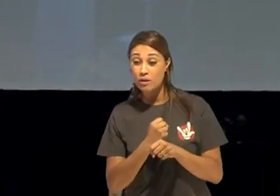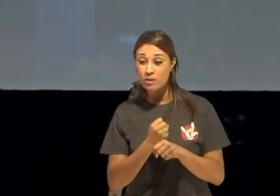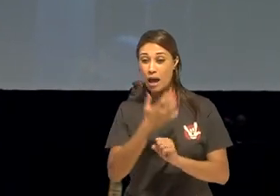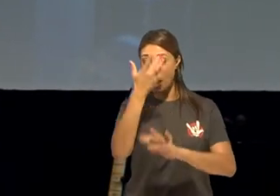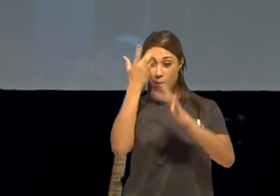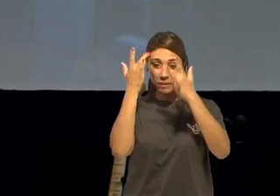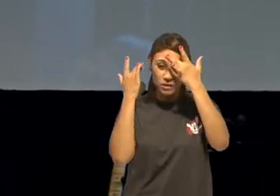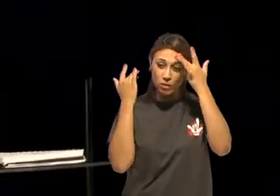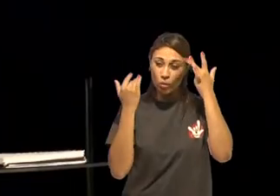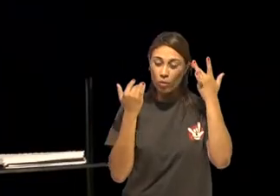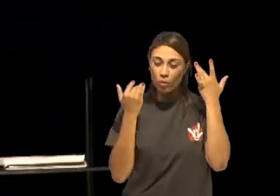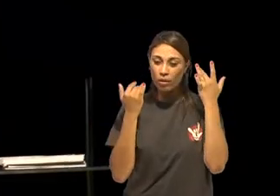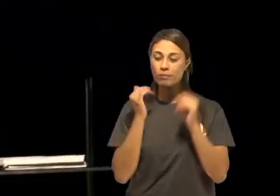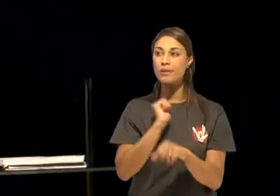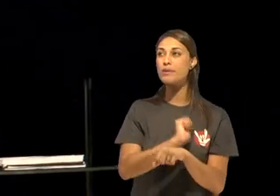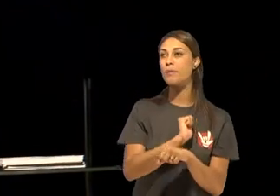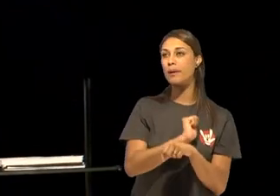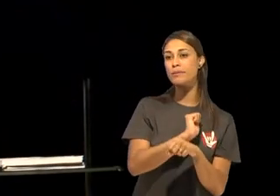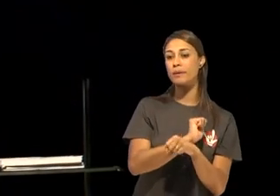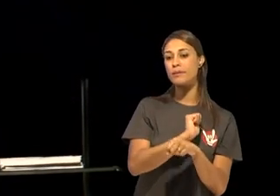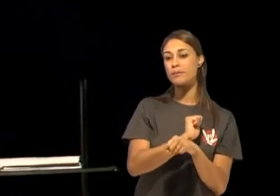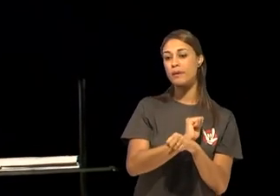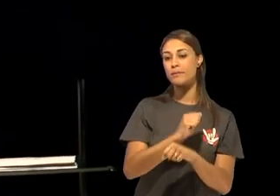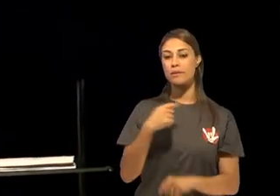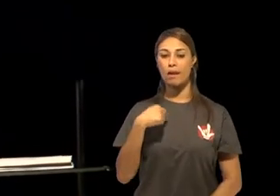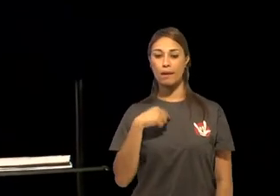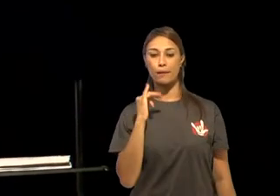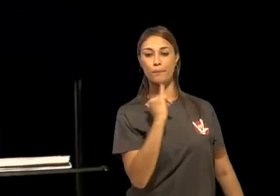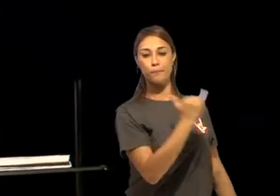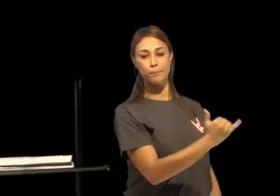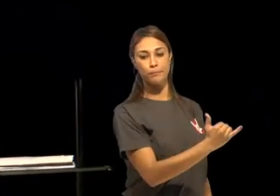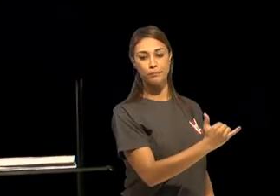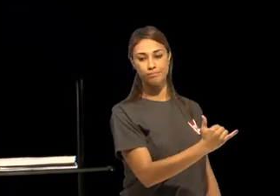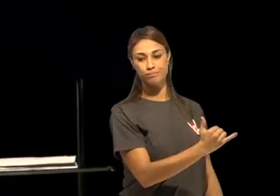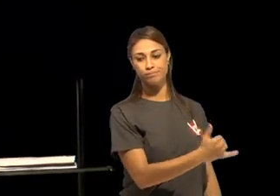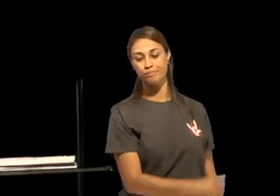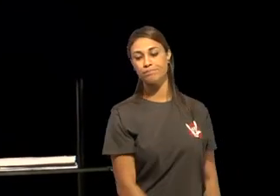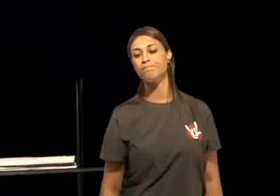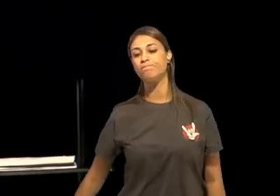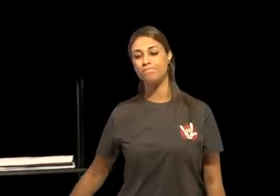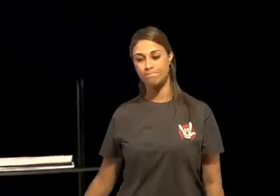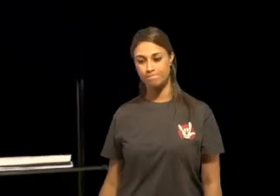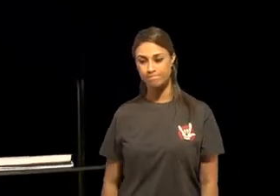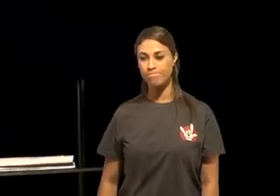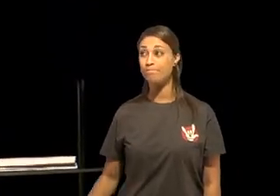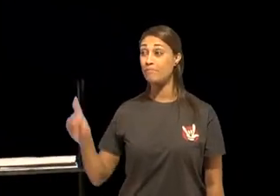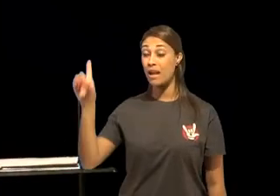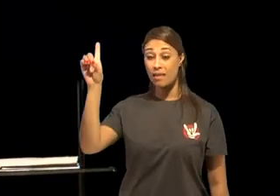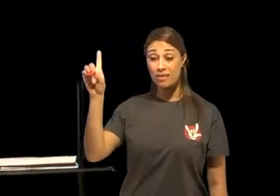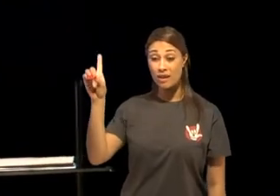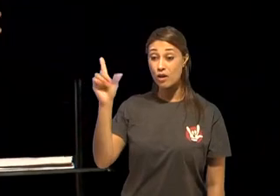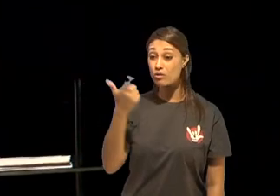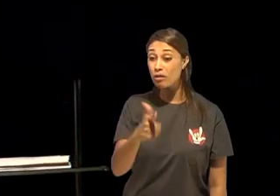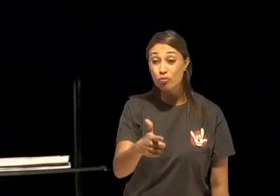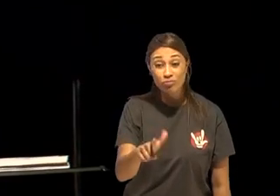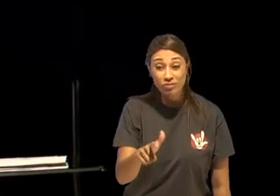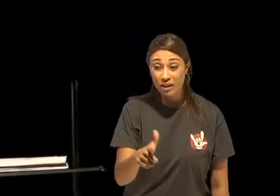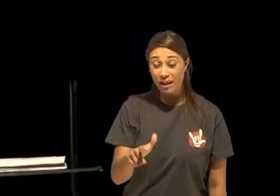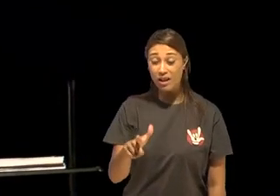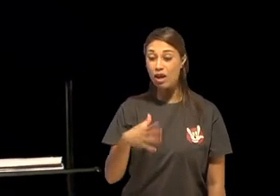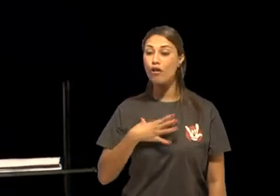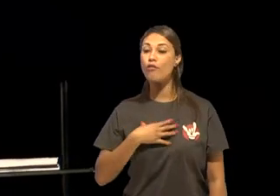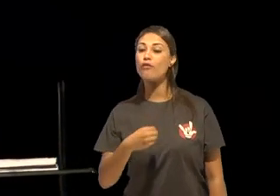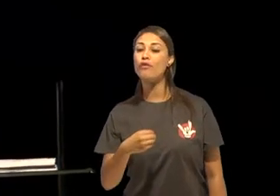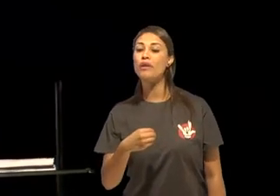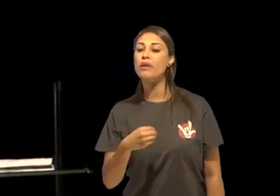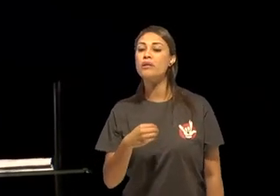comigo. Então, um pai, nosso pai, ele não tem filhos preferidos. Mas é mentira falar que é tudo